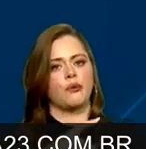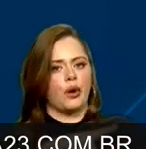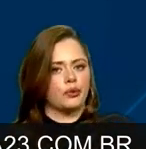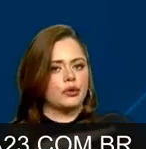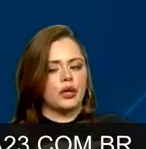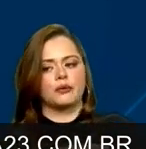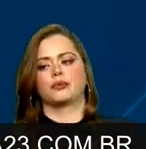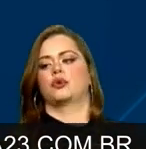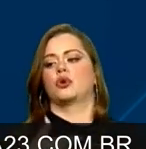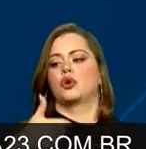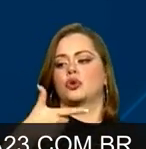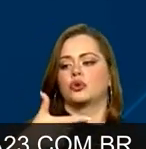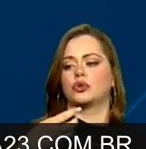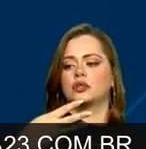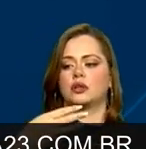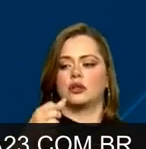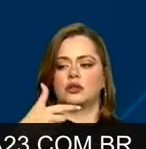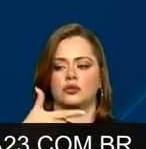23.284 para